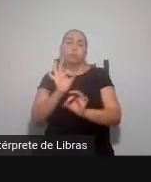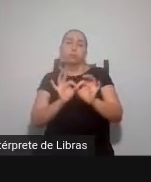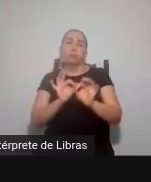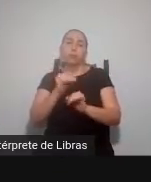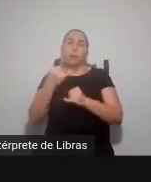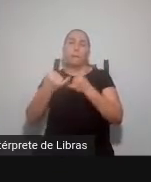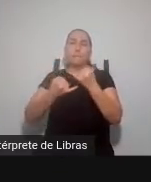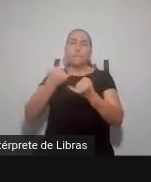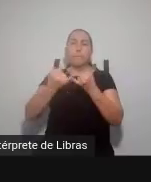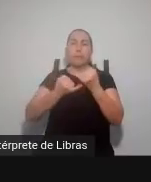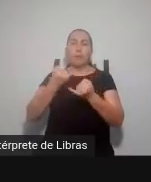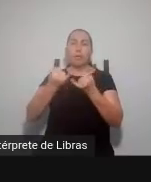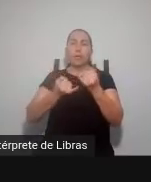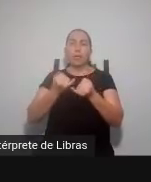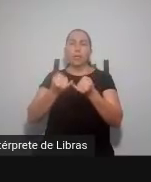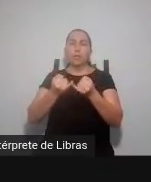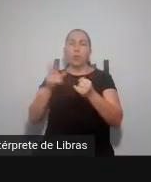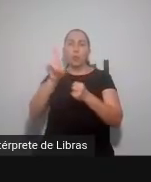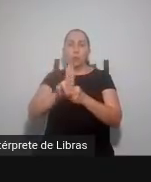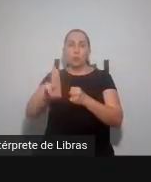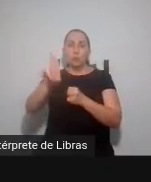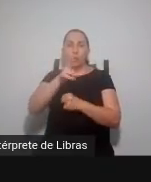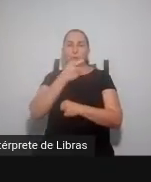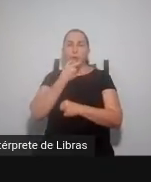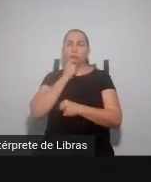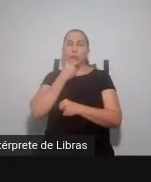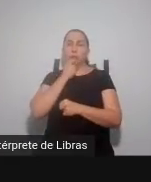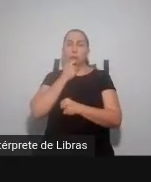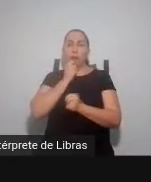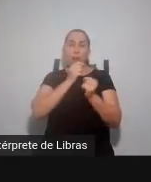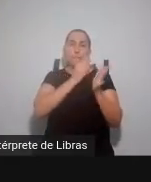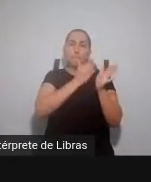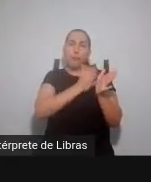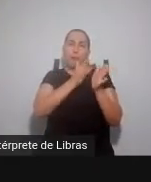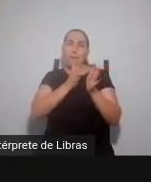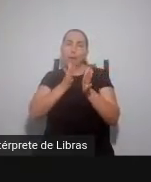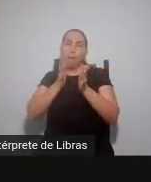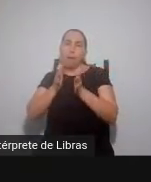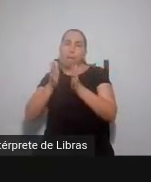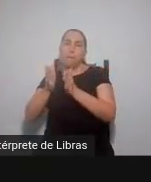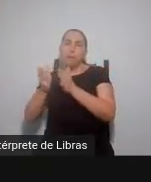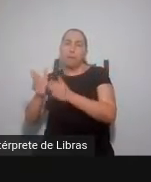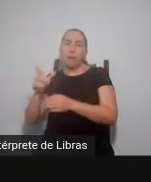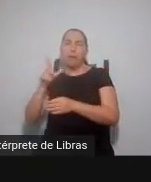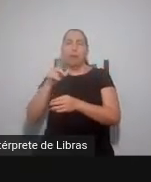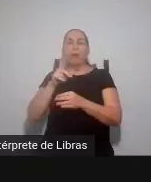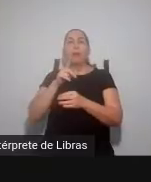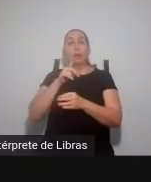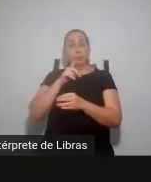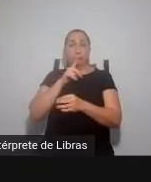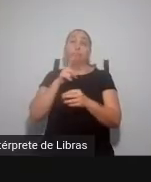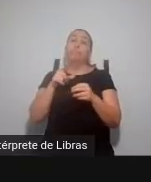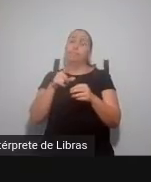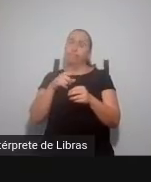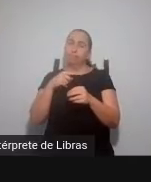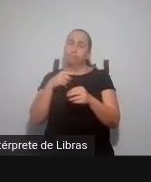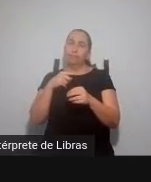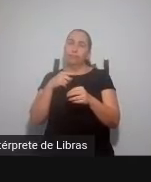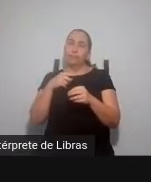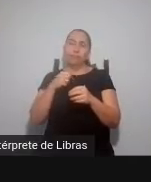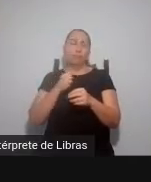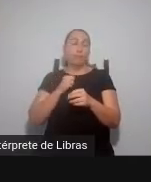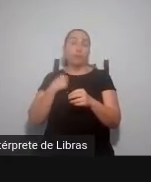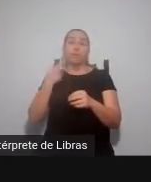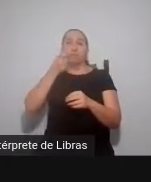em inglês, com o apoio do passo a passo em ilustração. Foi uma situação também bastante rica